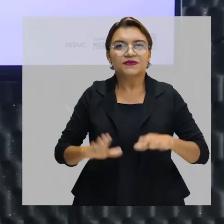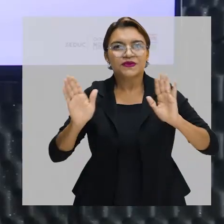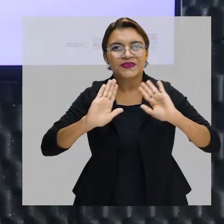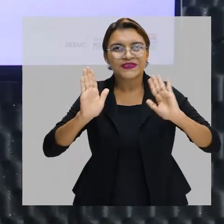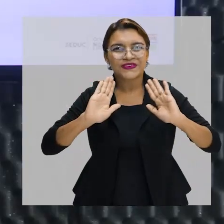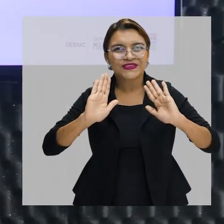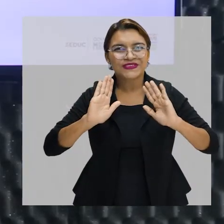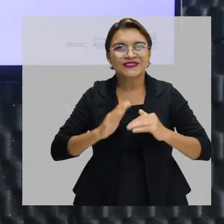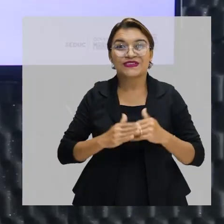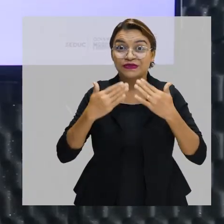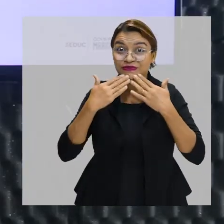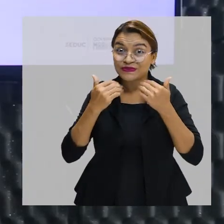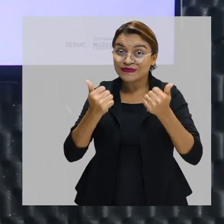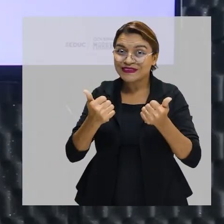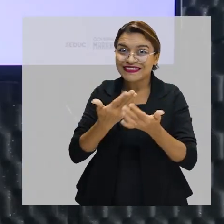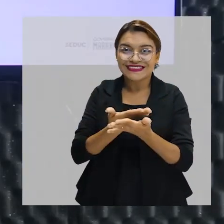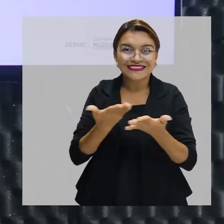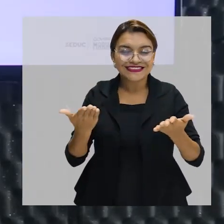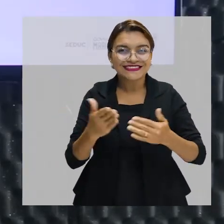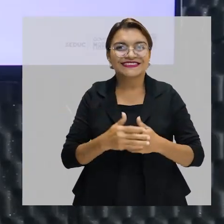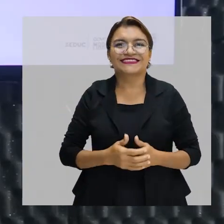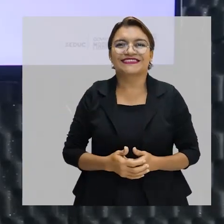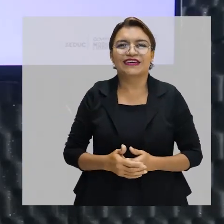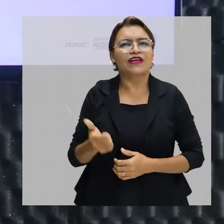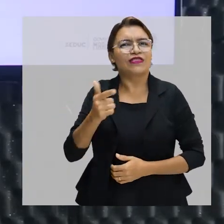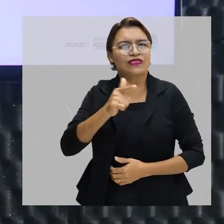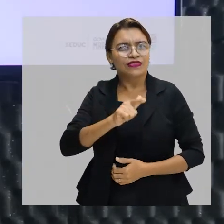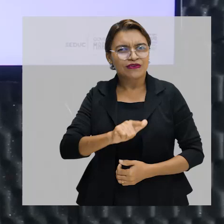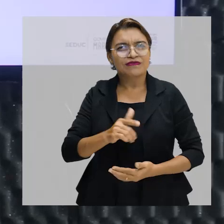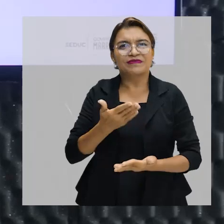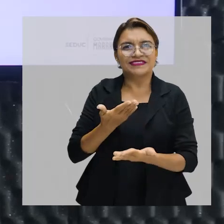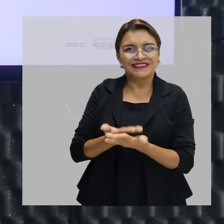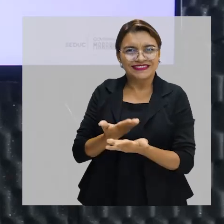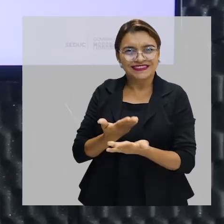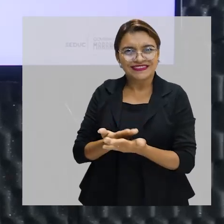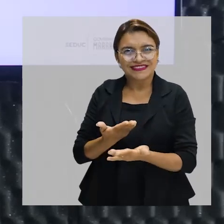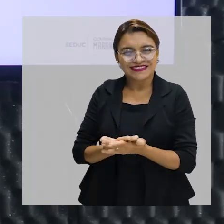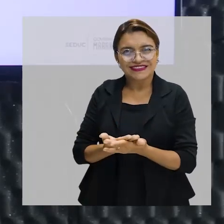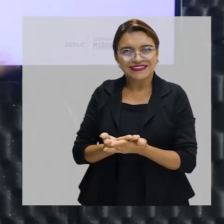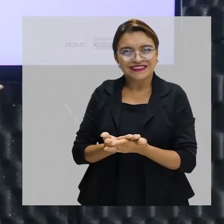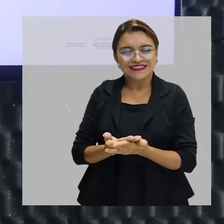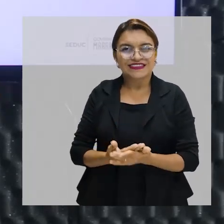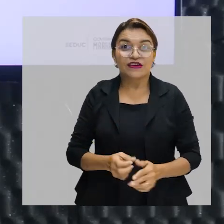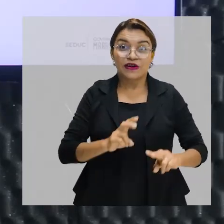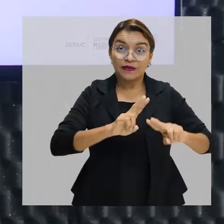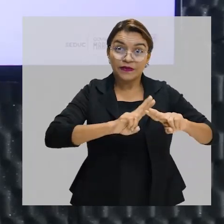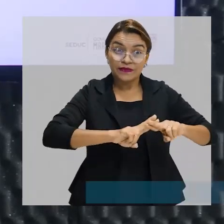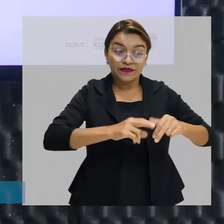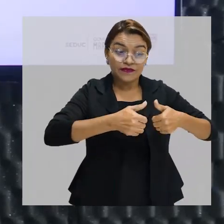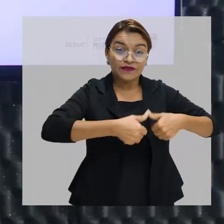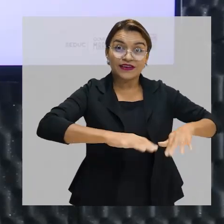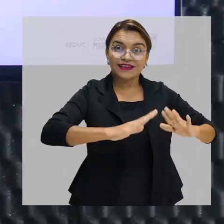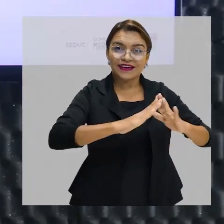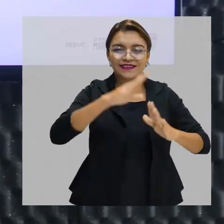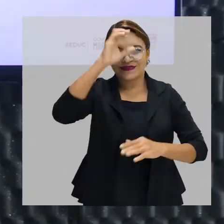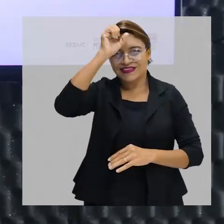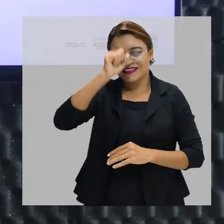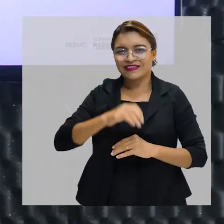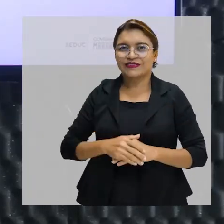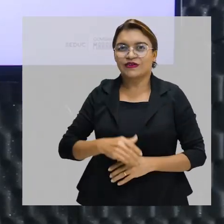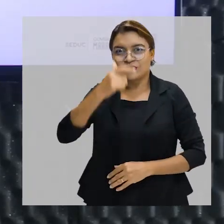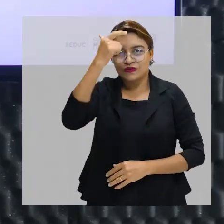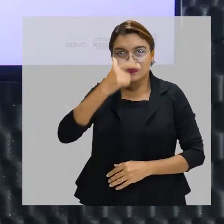Oi, chuchus! Tudo bem com vocês? Mais uma aula do programa Fique em Casa Aprendendo. Eu